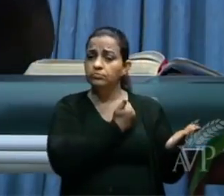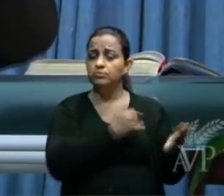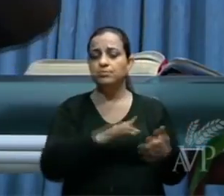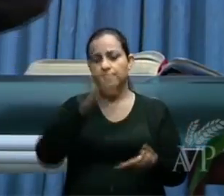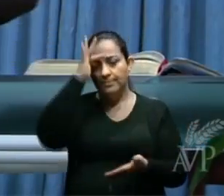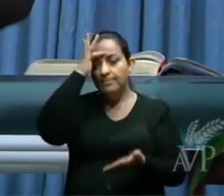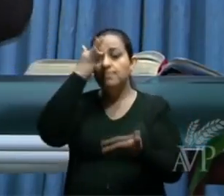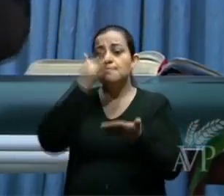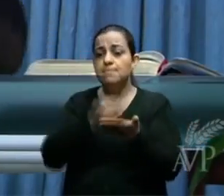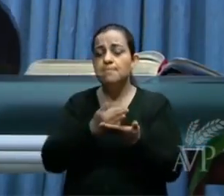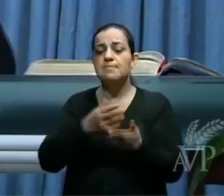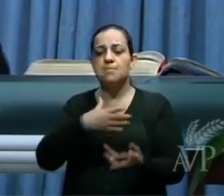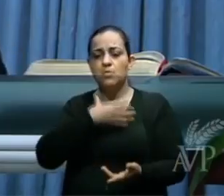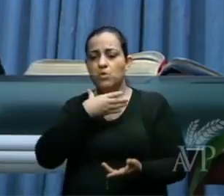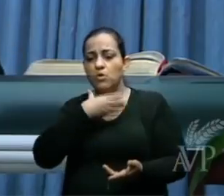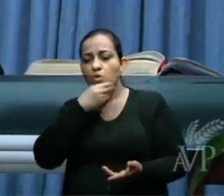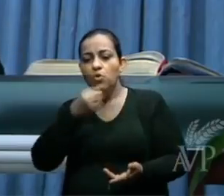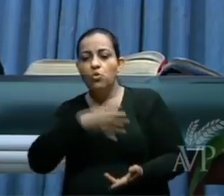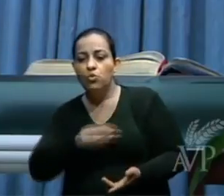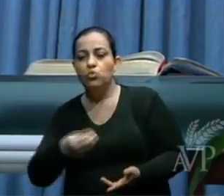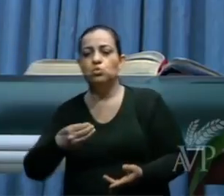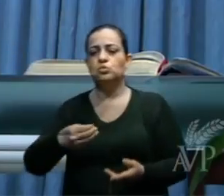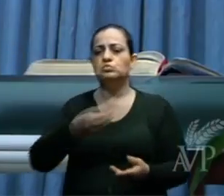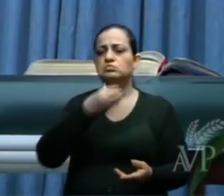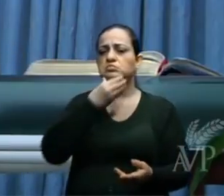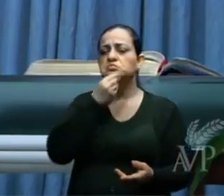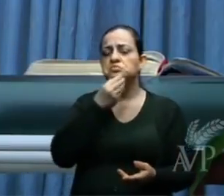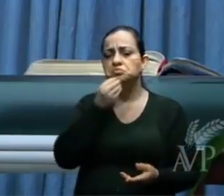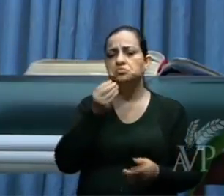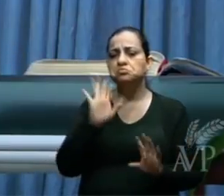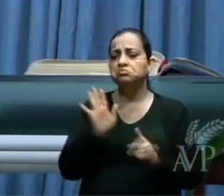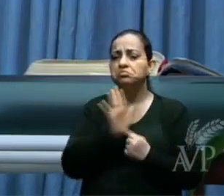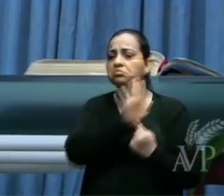do homem quando se manifestar a